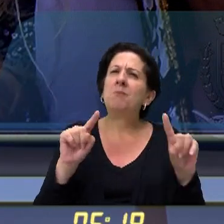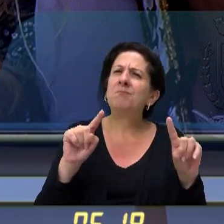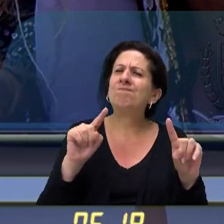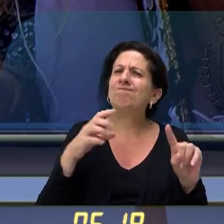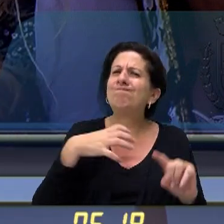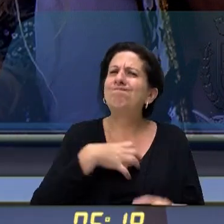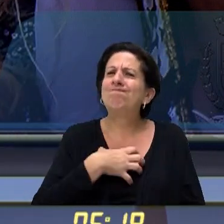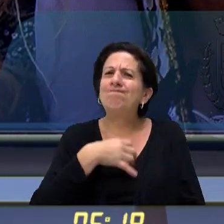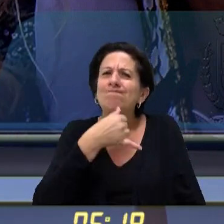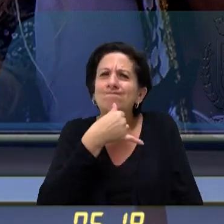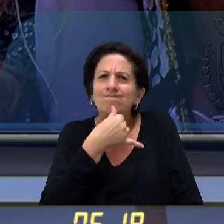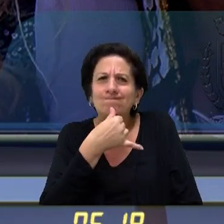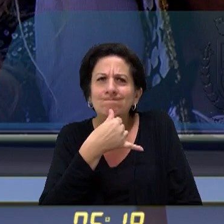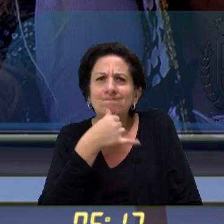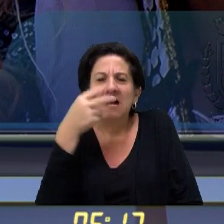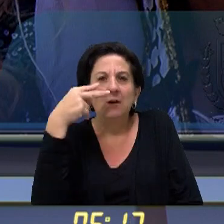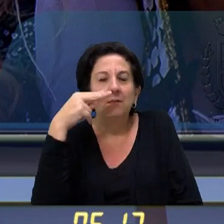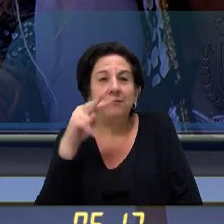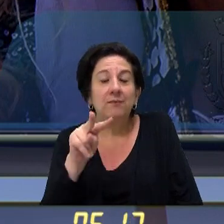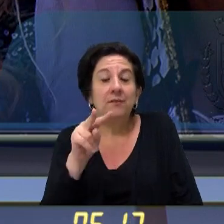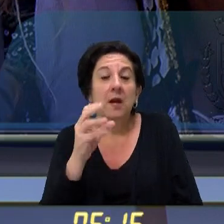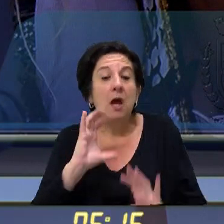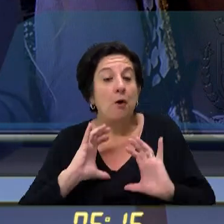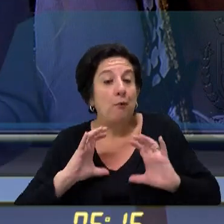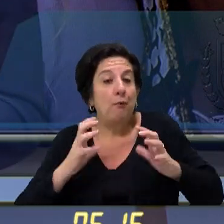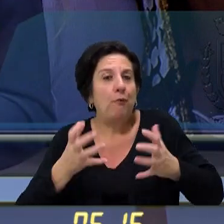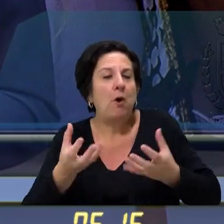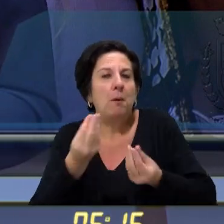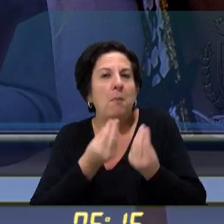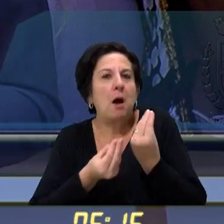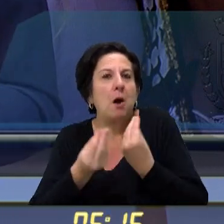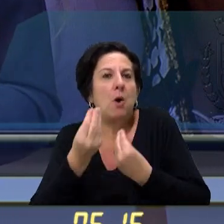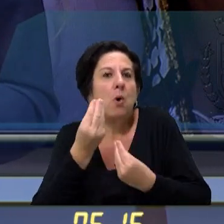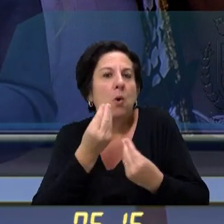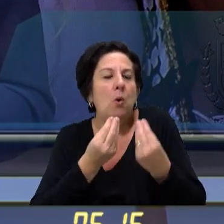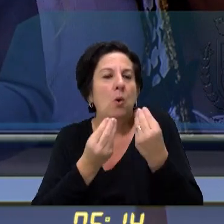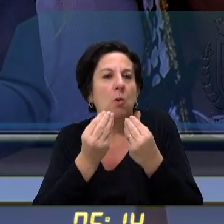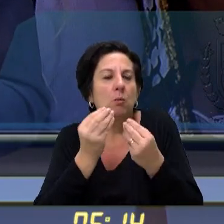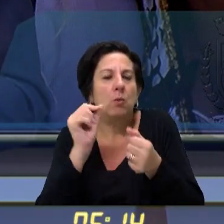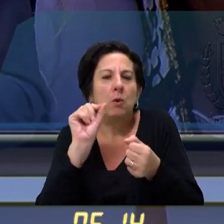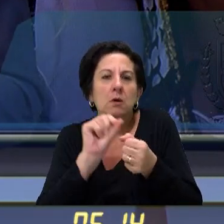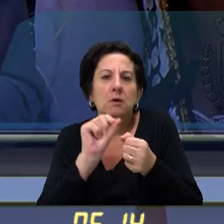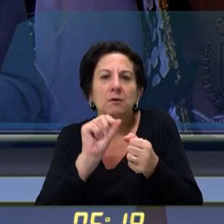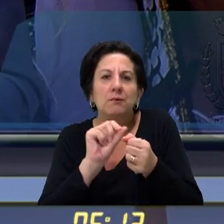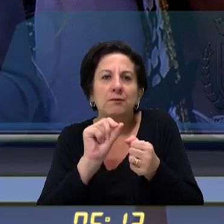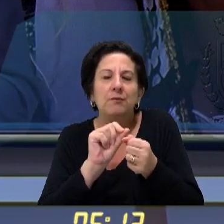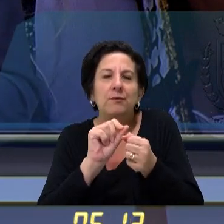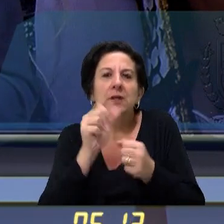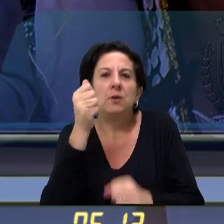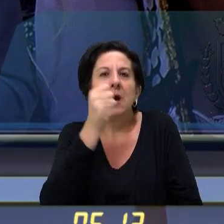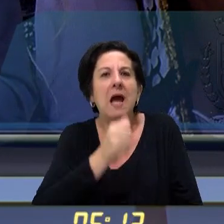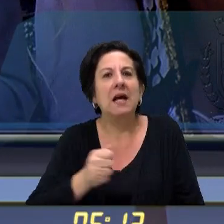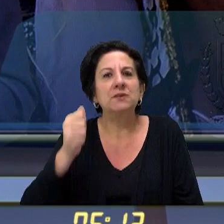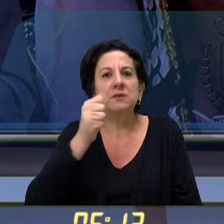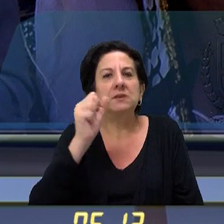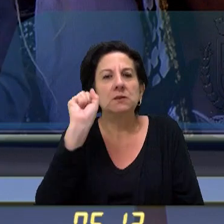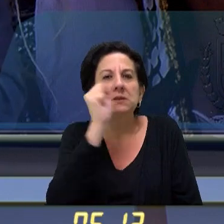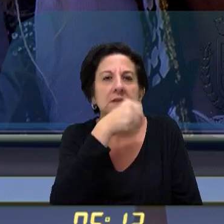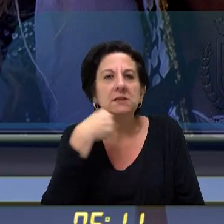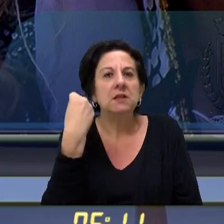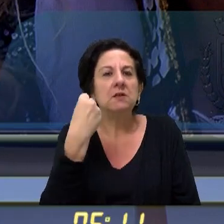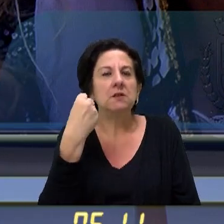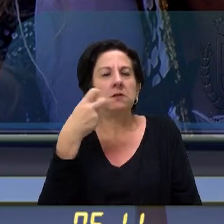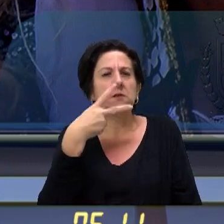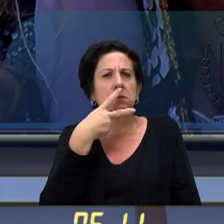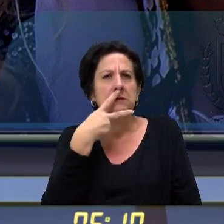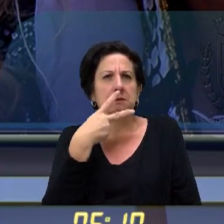pouco tristes ao ver a forma de como foi alocado a Associação dos Cervejeiros de Santa Cruz